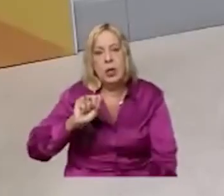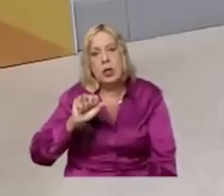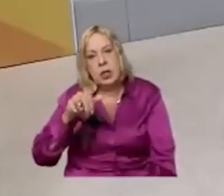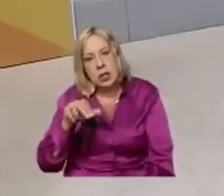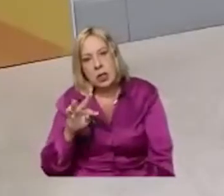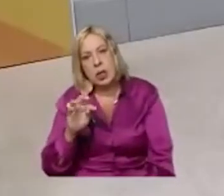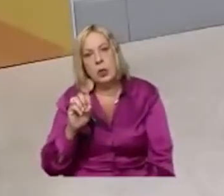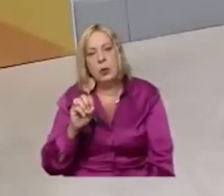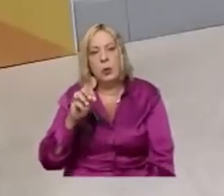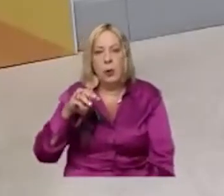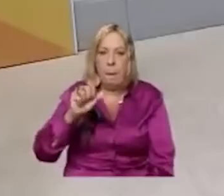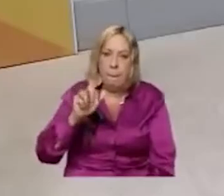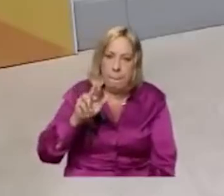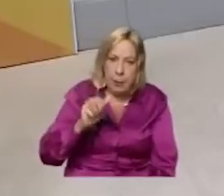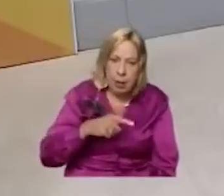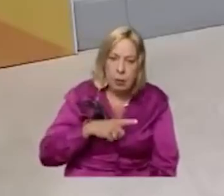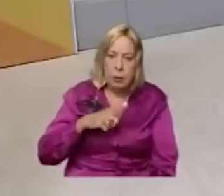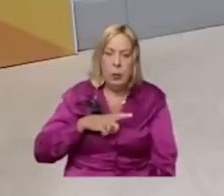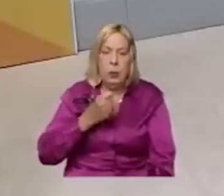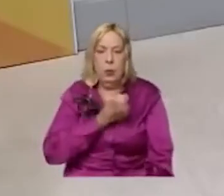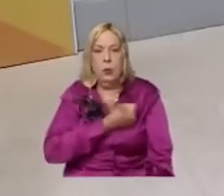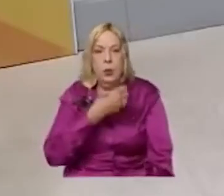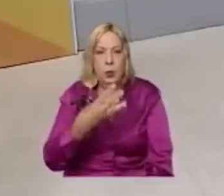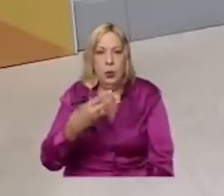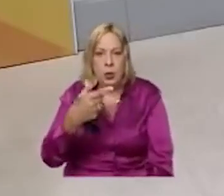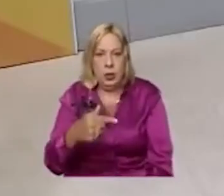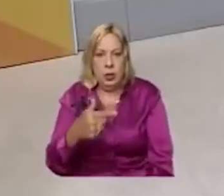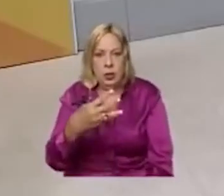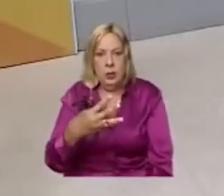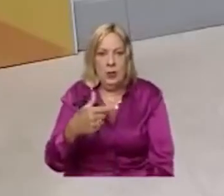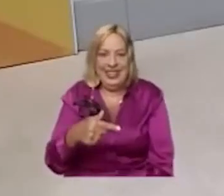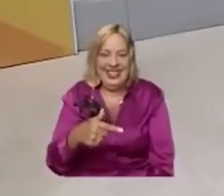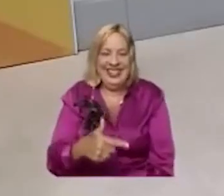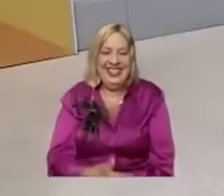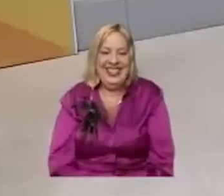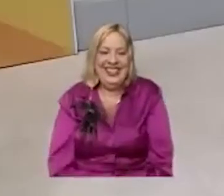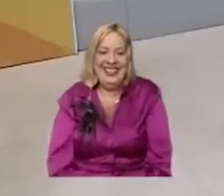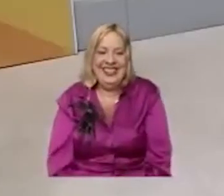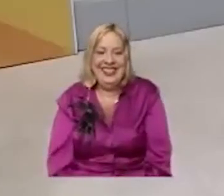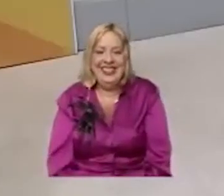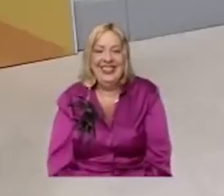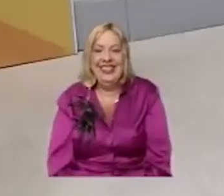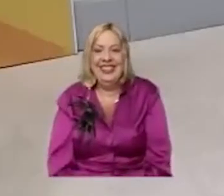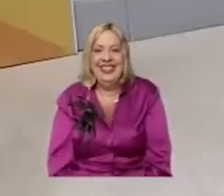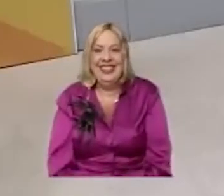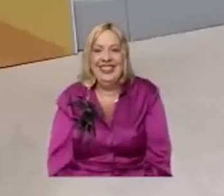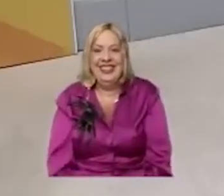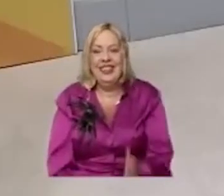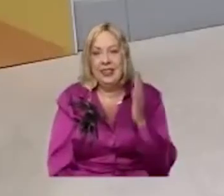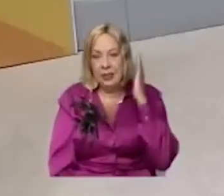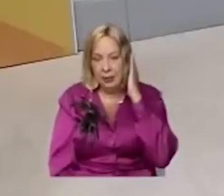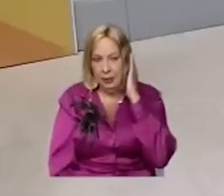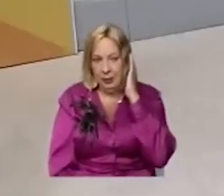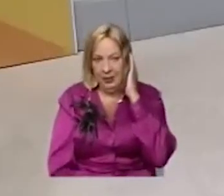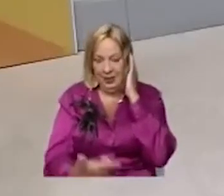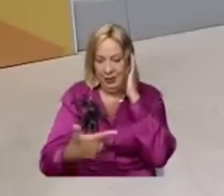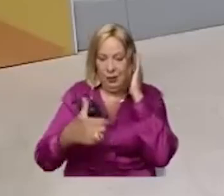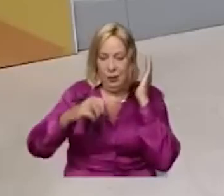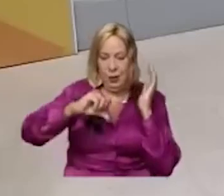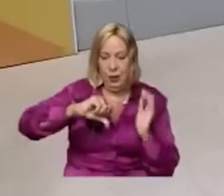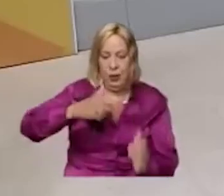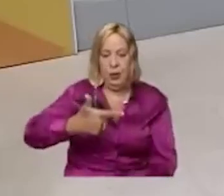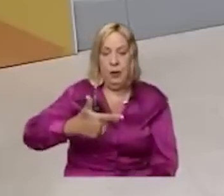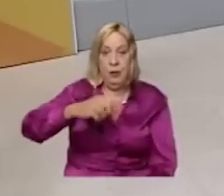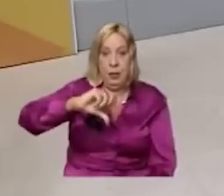abraço. 47. Marque aí 47. Vai marcando, marque. 29